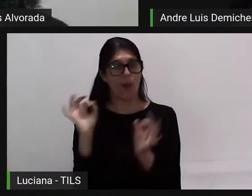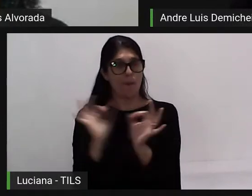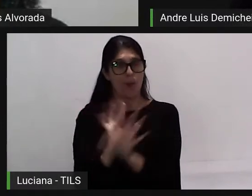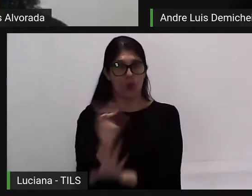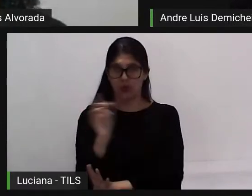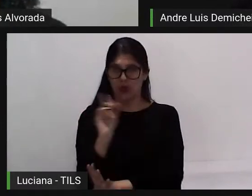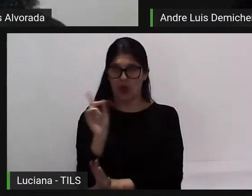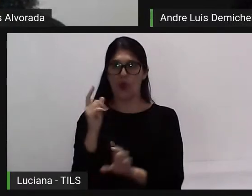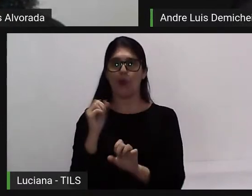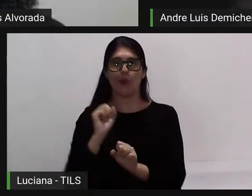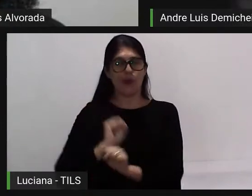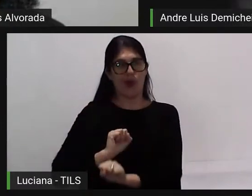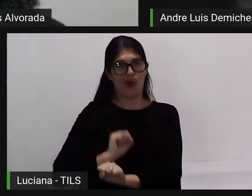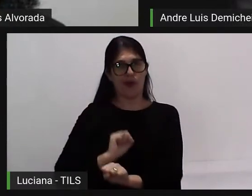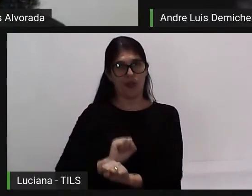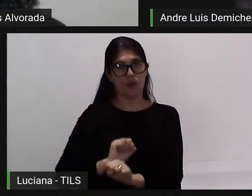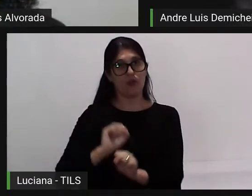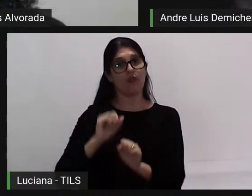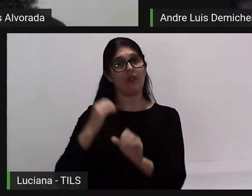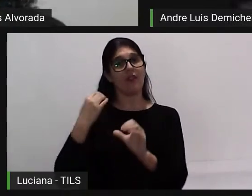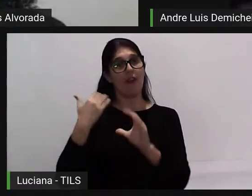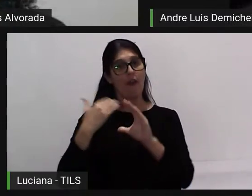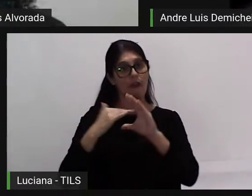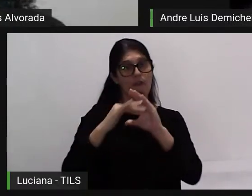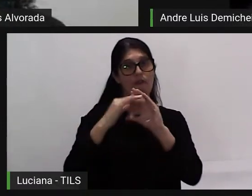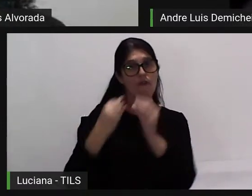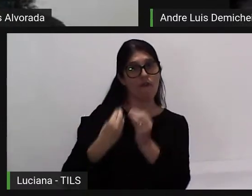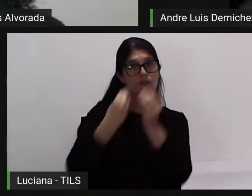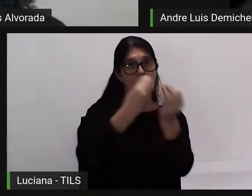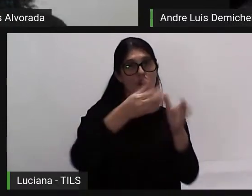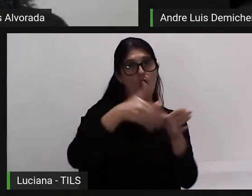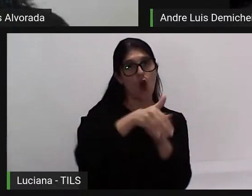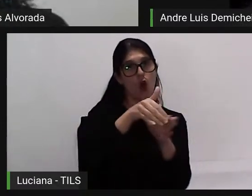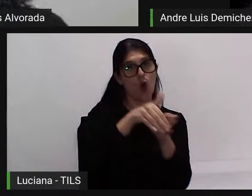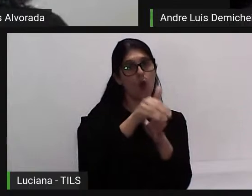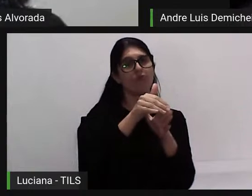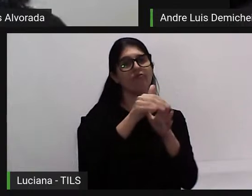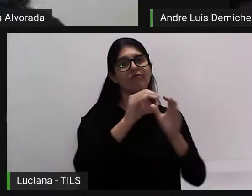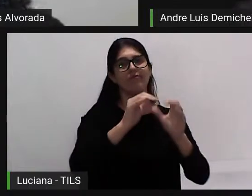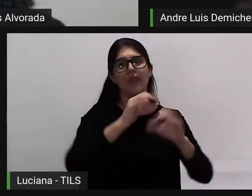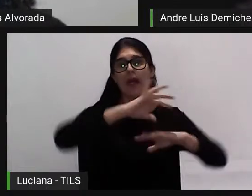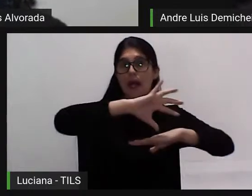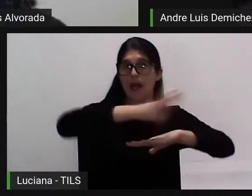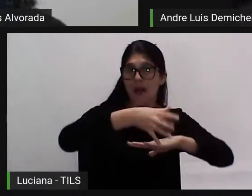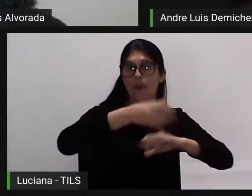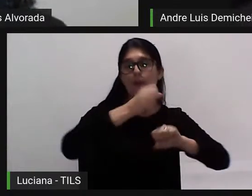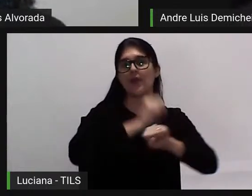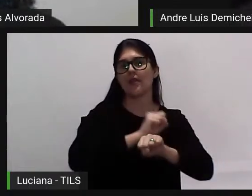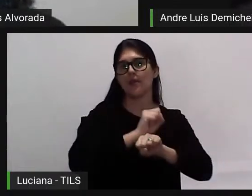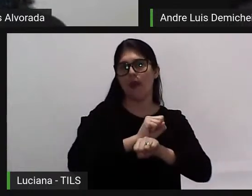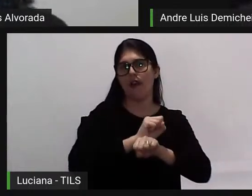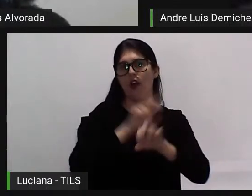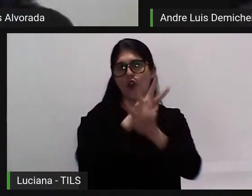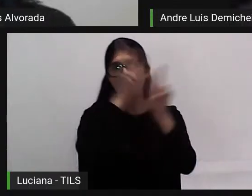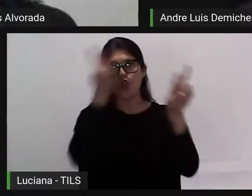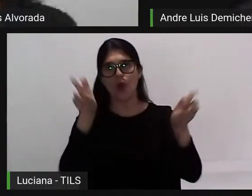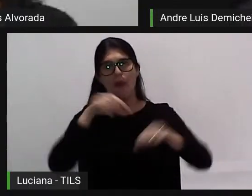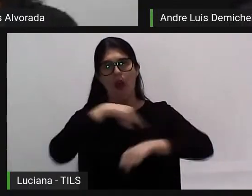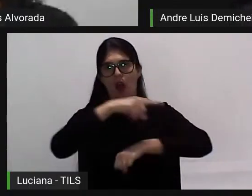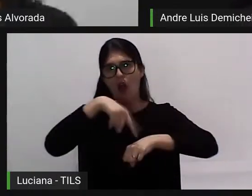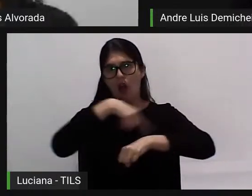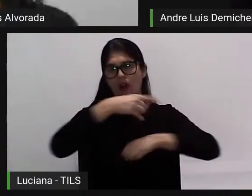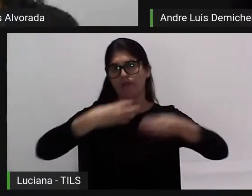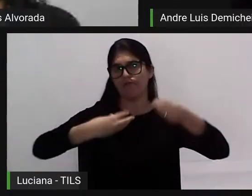então, para ser aprovado. Flexibilizando algumas questões sobre créditos complementares. A partir